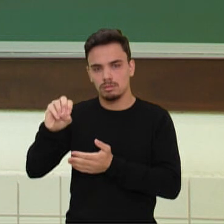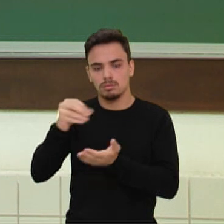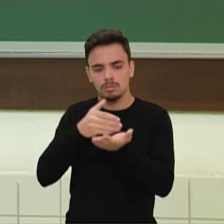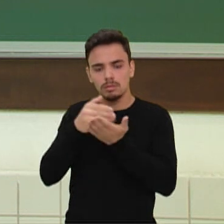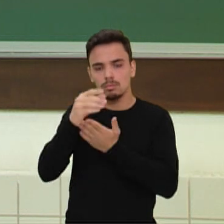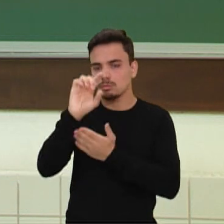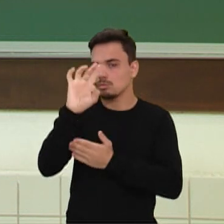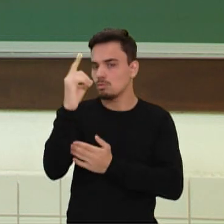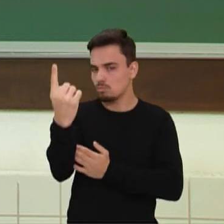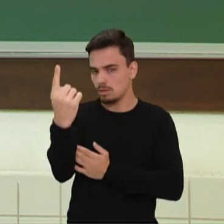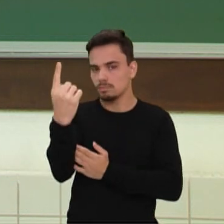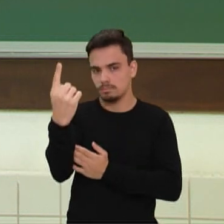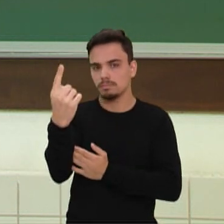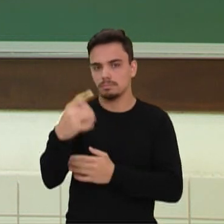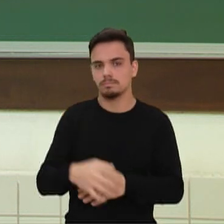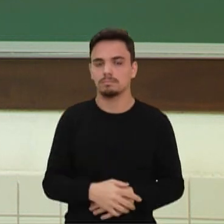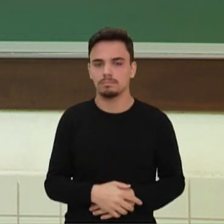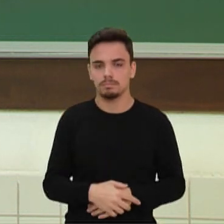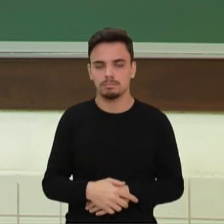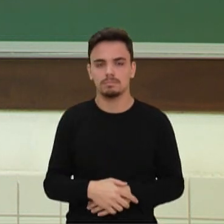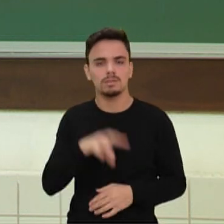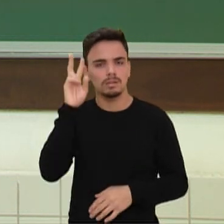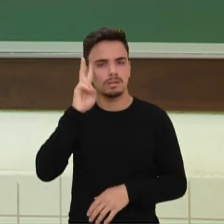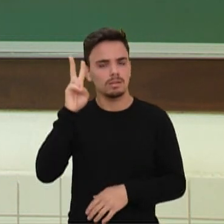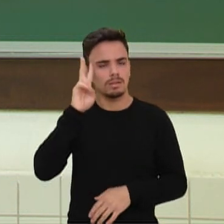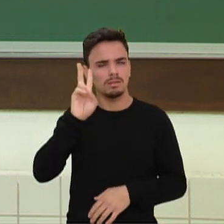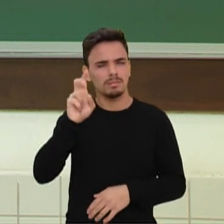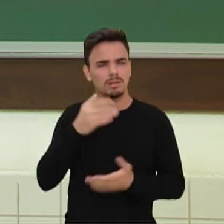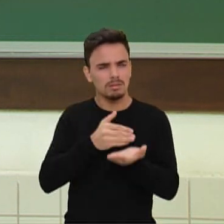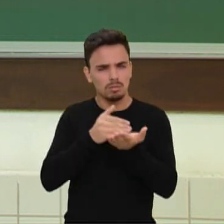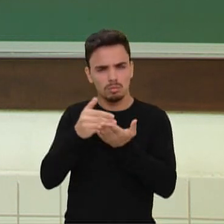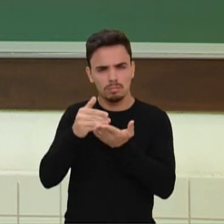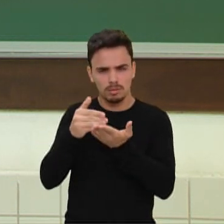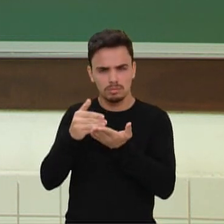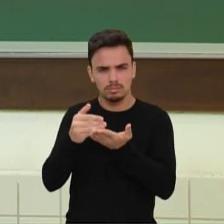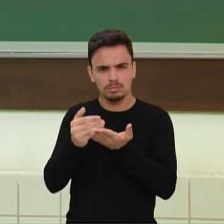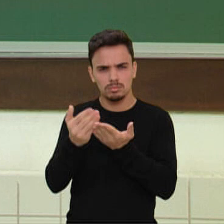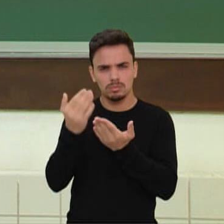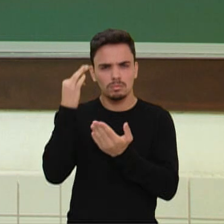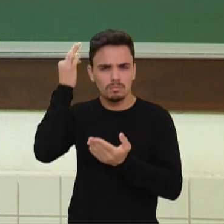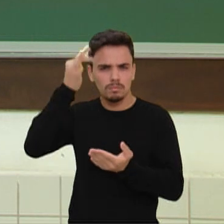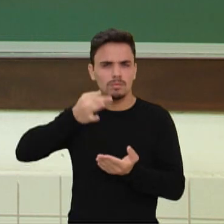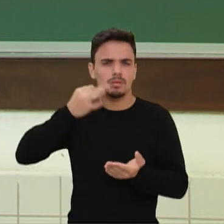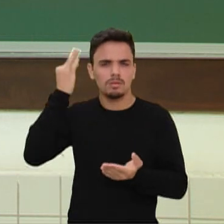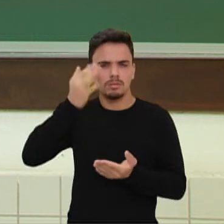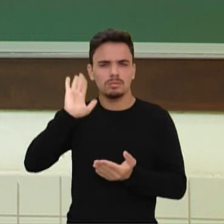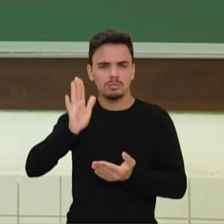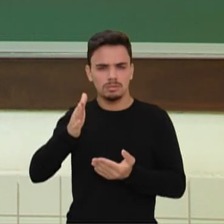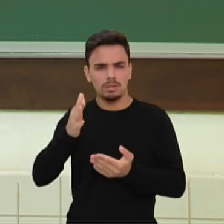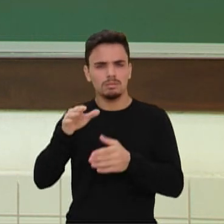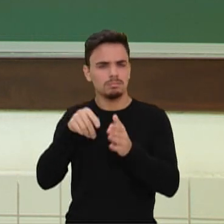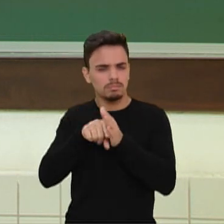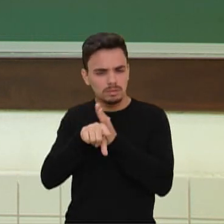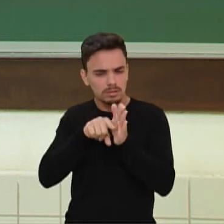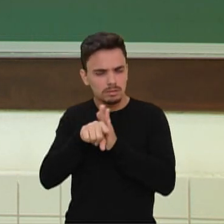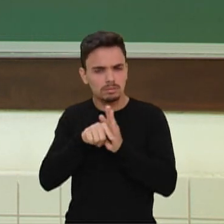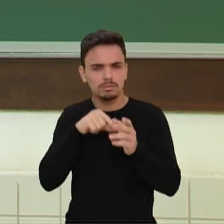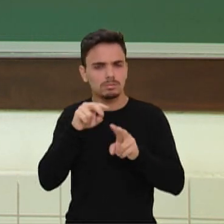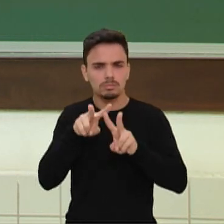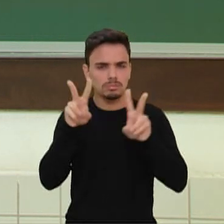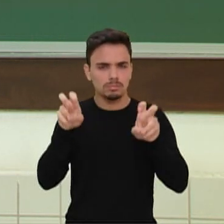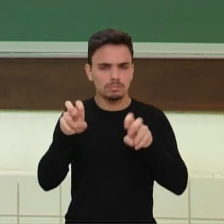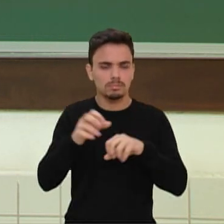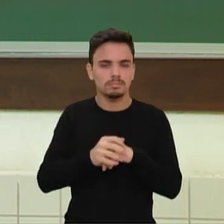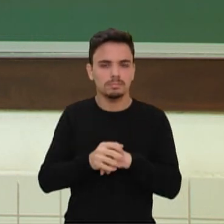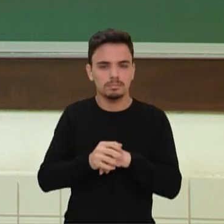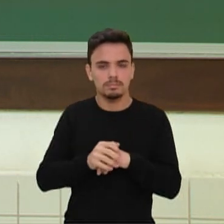só. Lembra-se lá daquele princípio que os filósofos pré-socráticos buscavam? Para Tales era